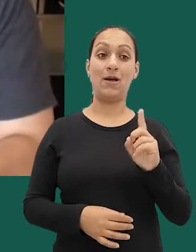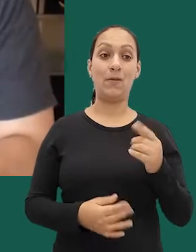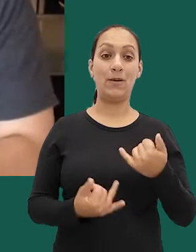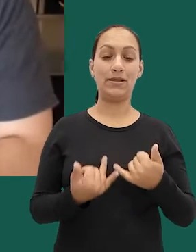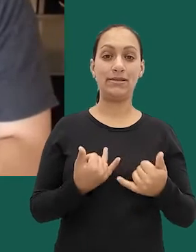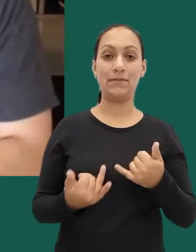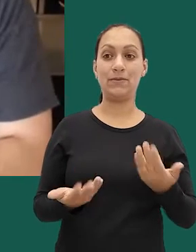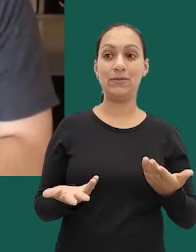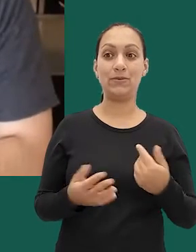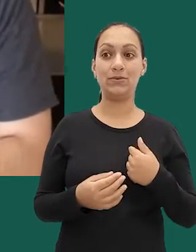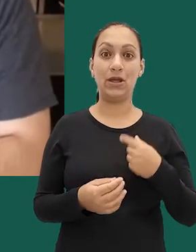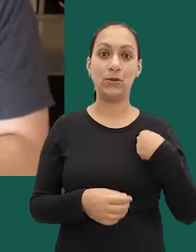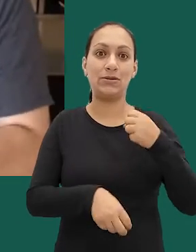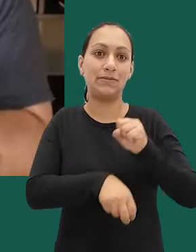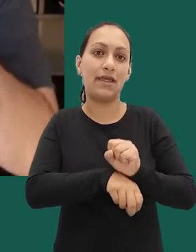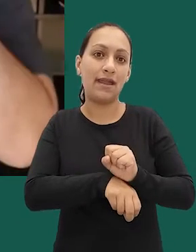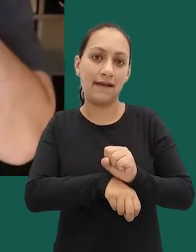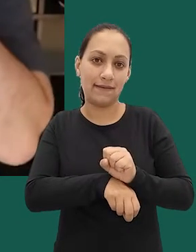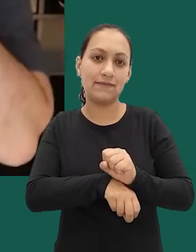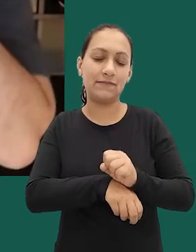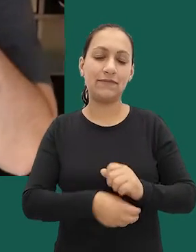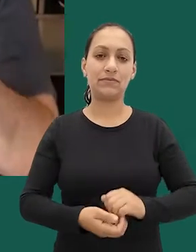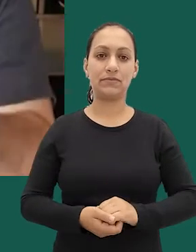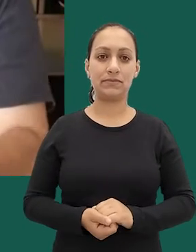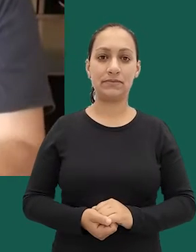perrengue bem que não esperava, eu acho.